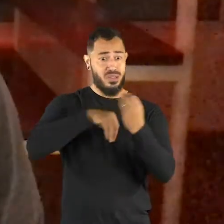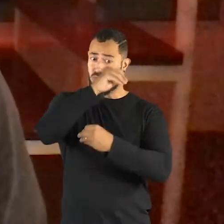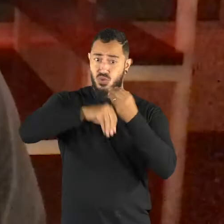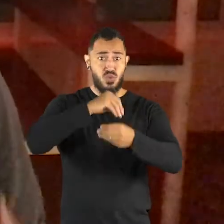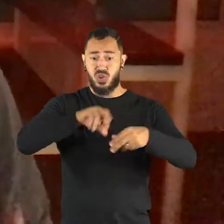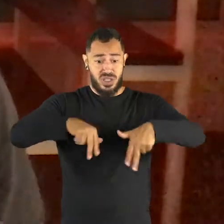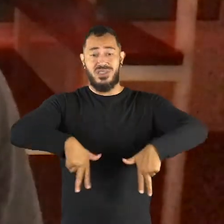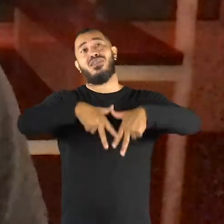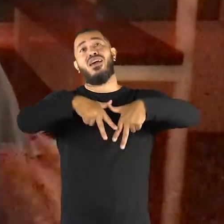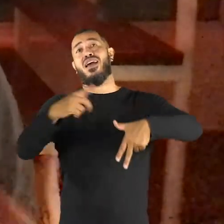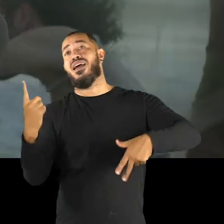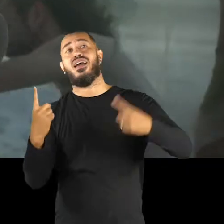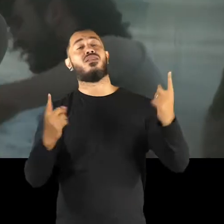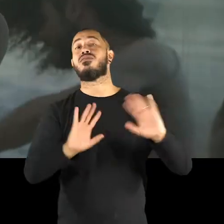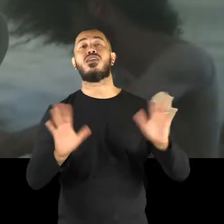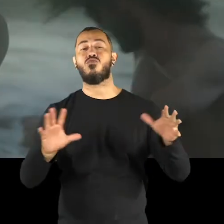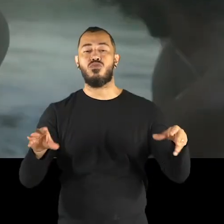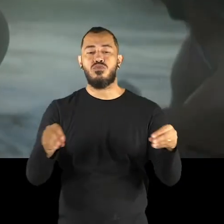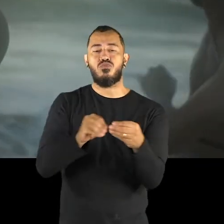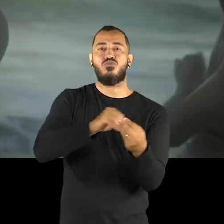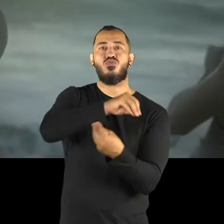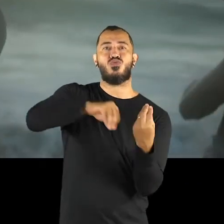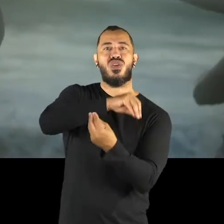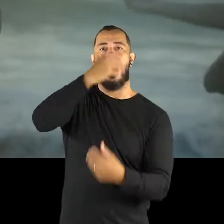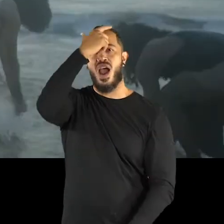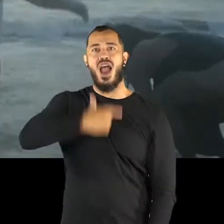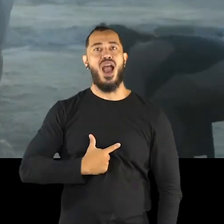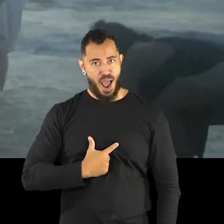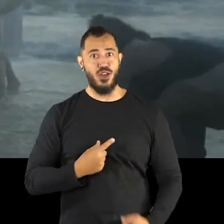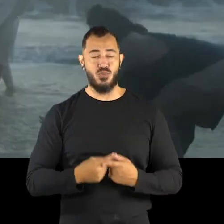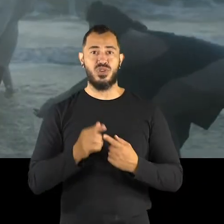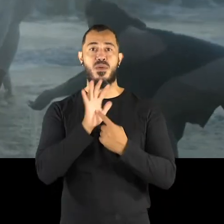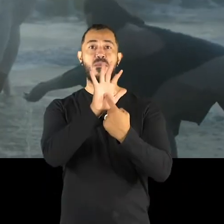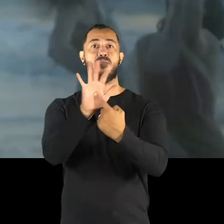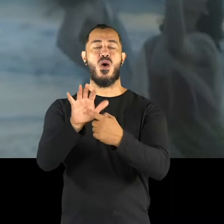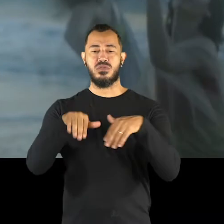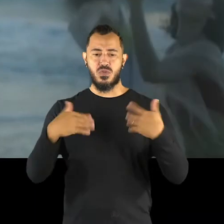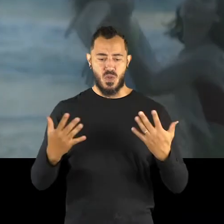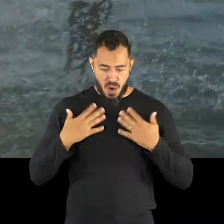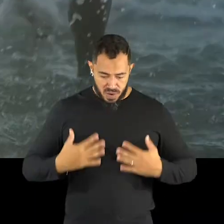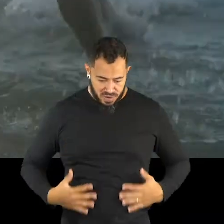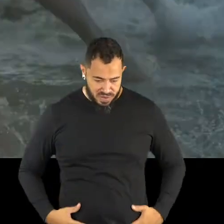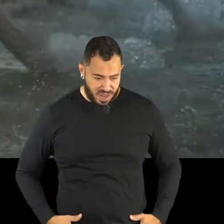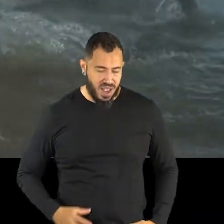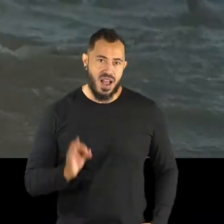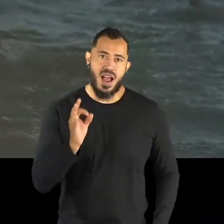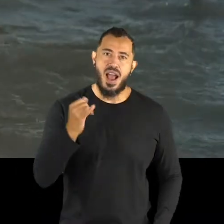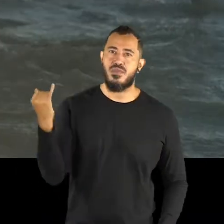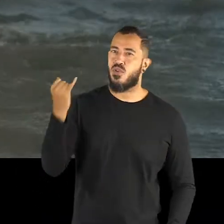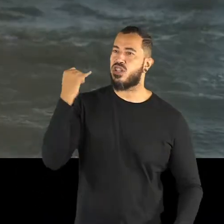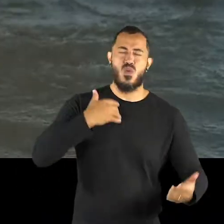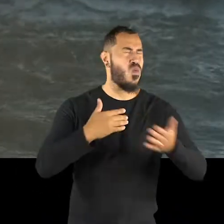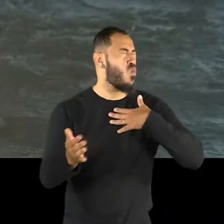dos seus próprios eus, mas estavam compostas por figurinos que traziam elementos muito importantes de todos os gêneros, então